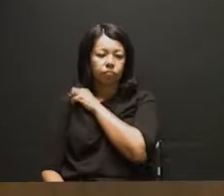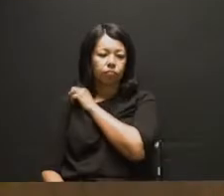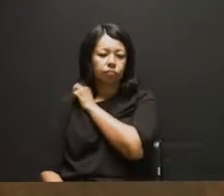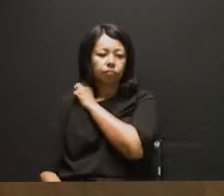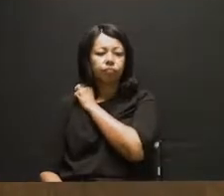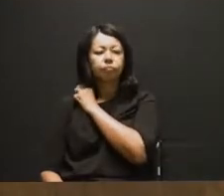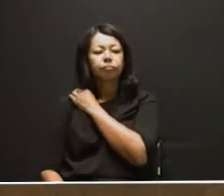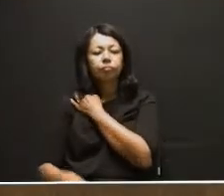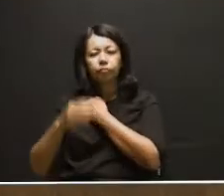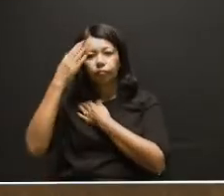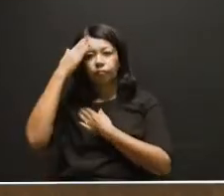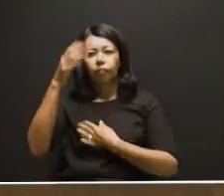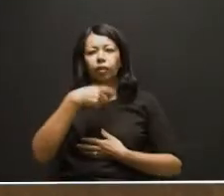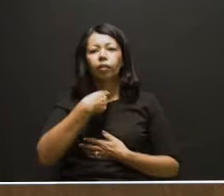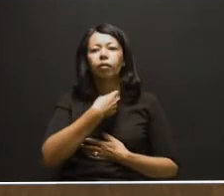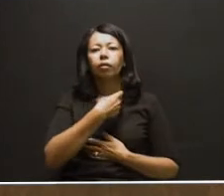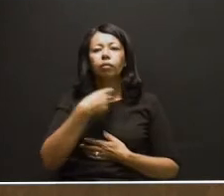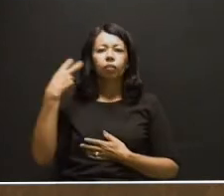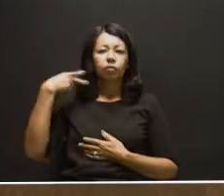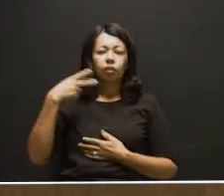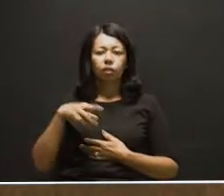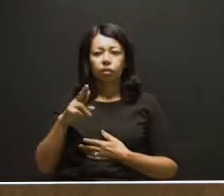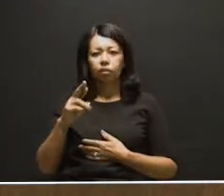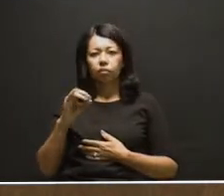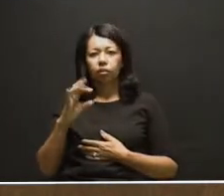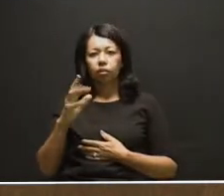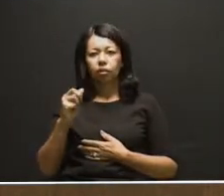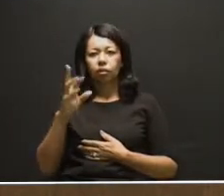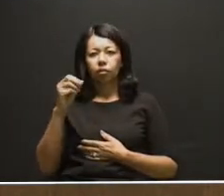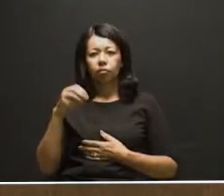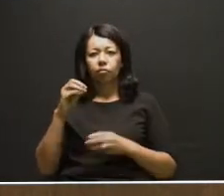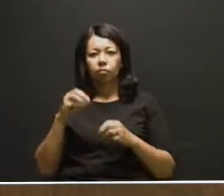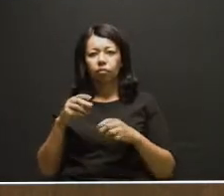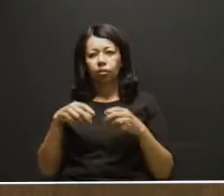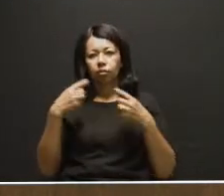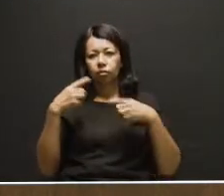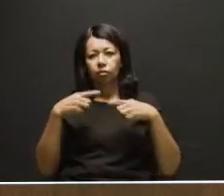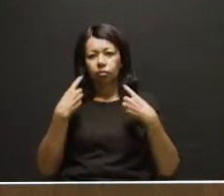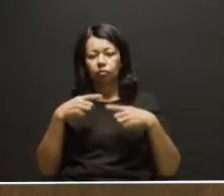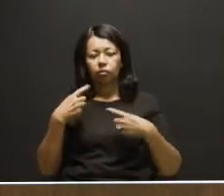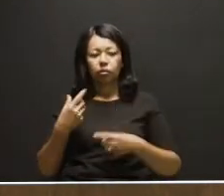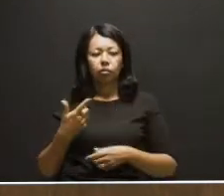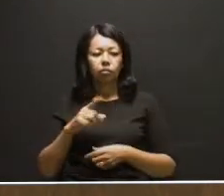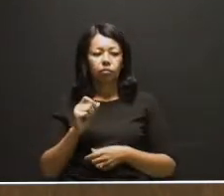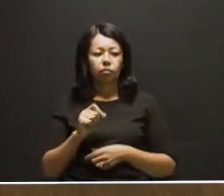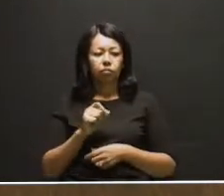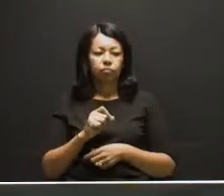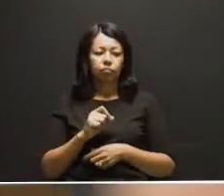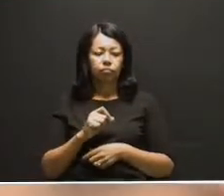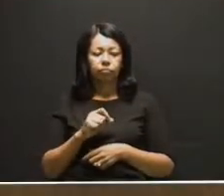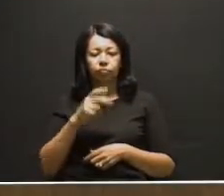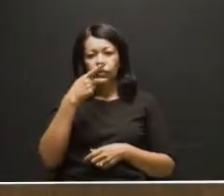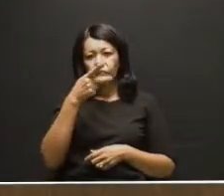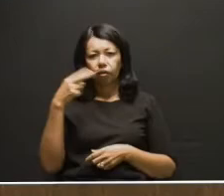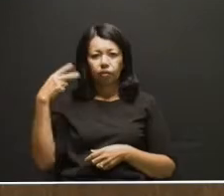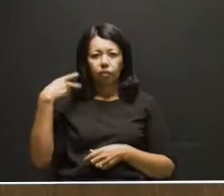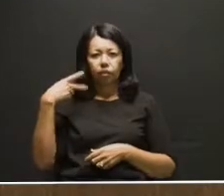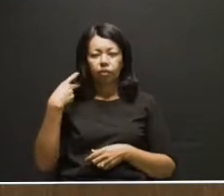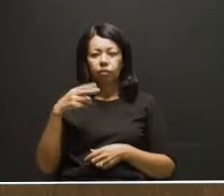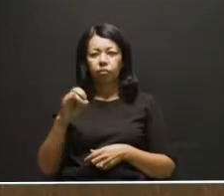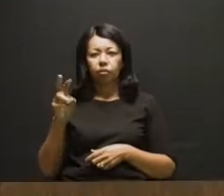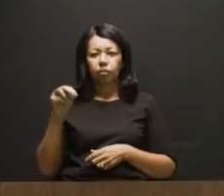agradeço ricardo que chão por ter ocupado a presidência e coloca em discussão o parecer com a palavra o vereador